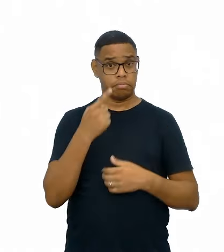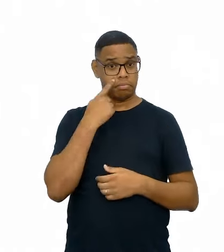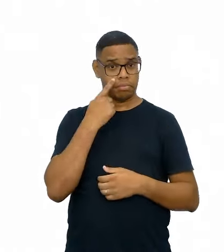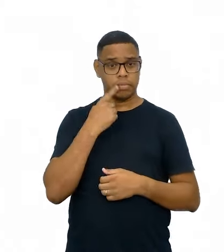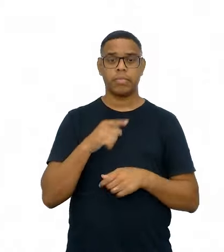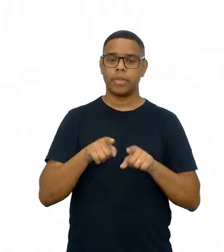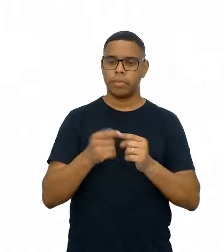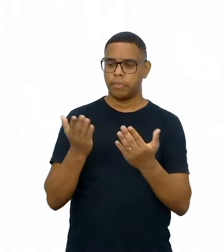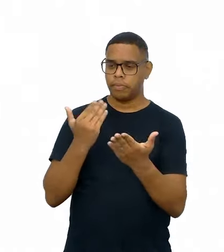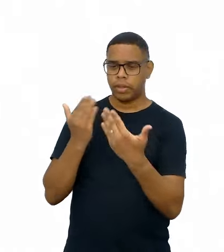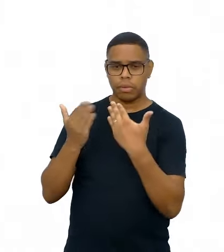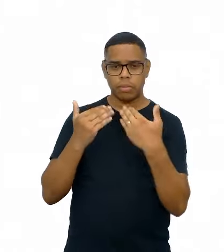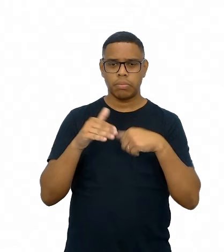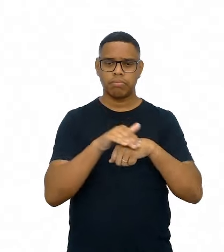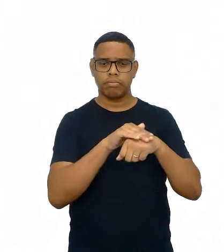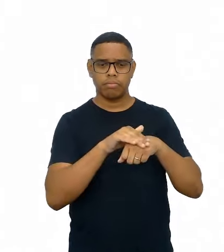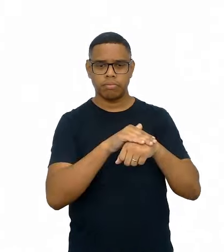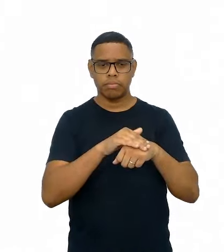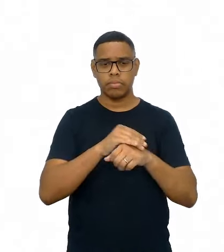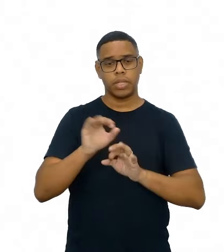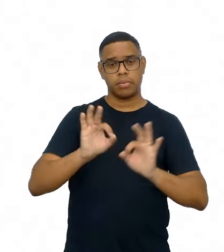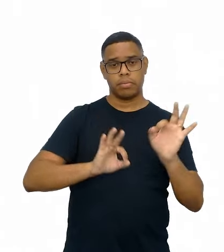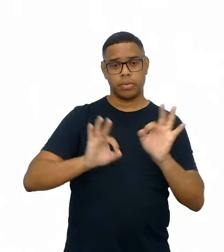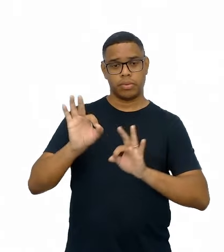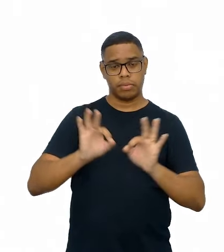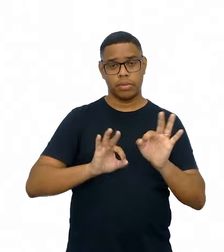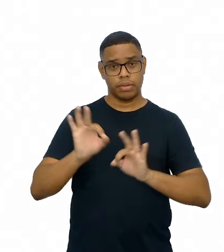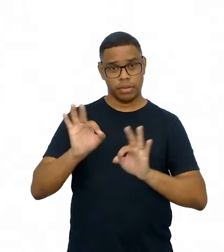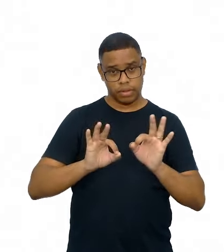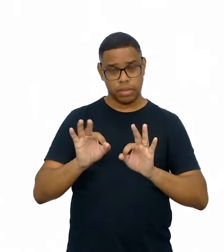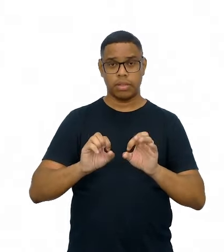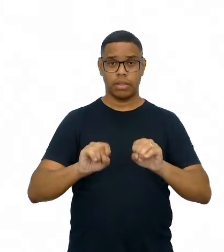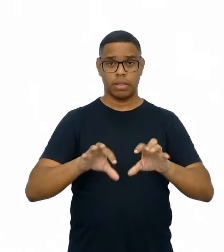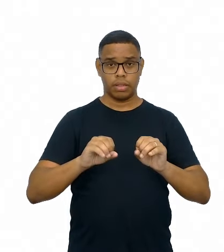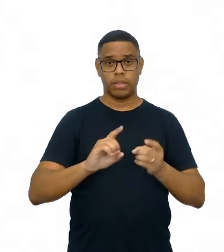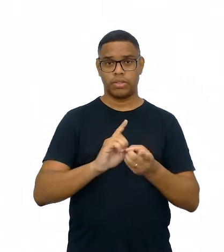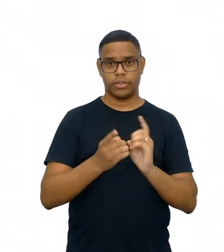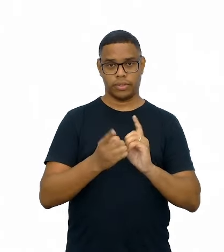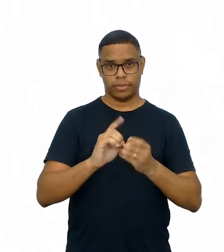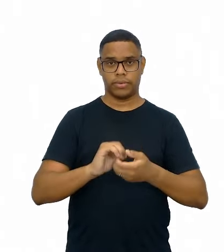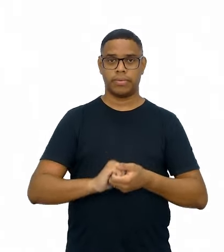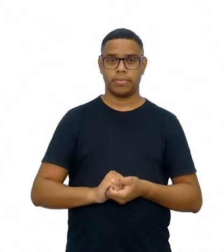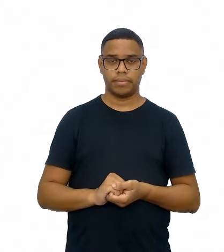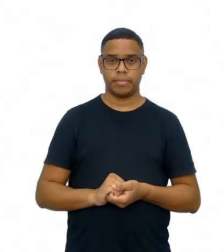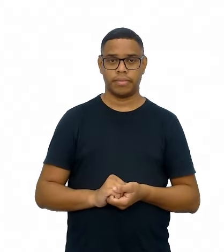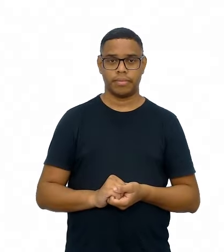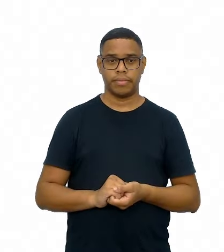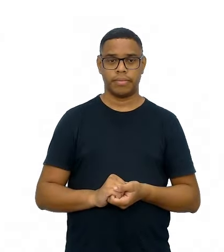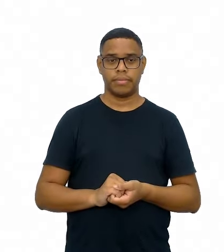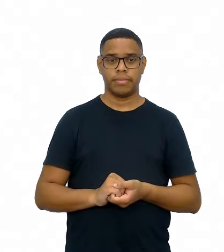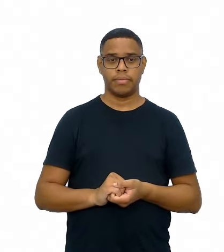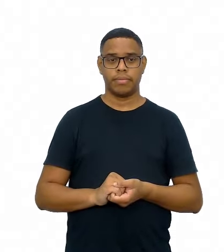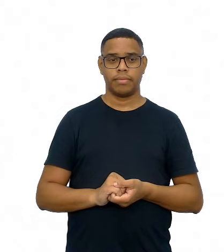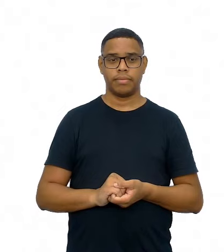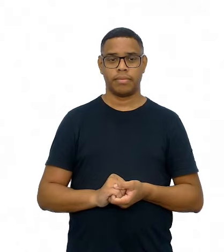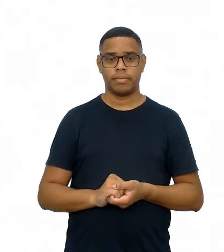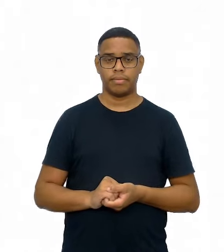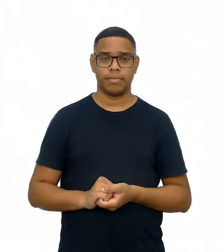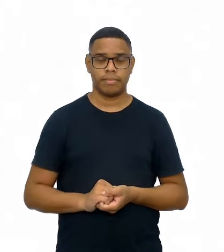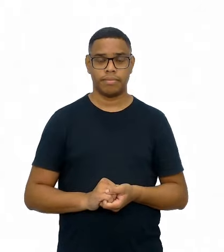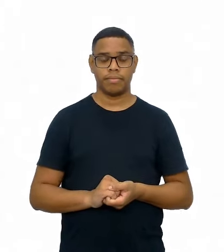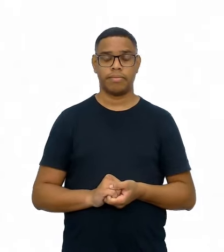didático. E como vocês já estão habituados, o nosso trabalho ele se divide em